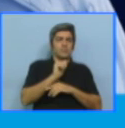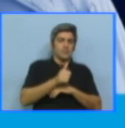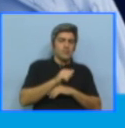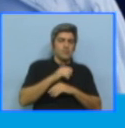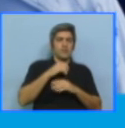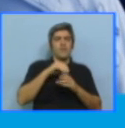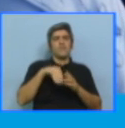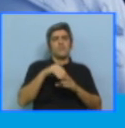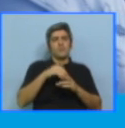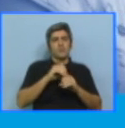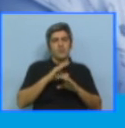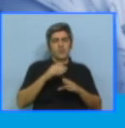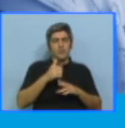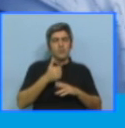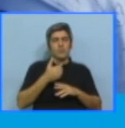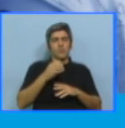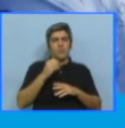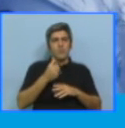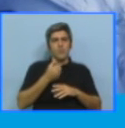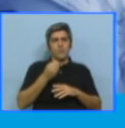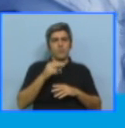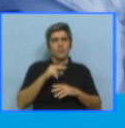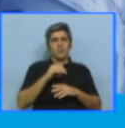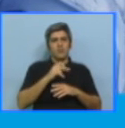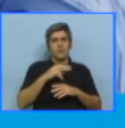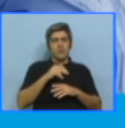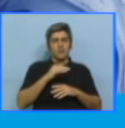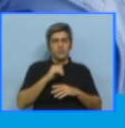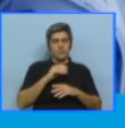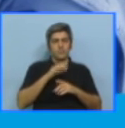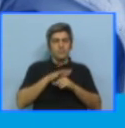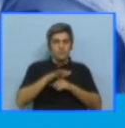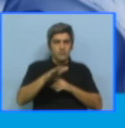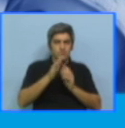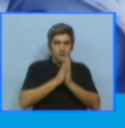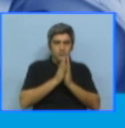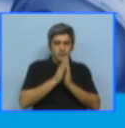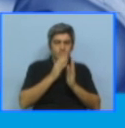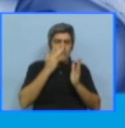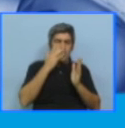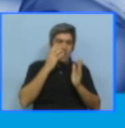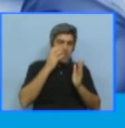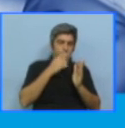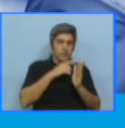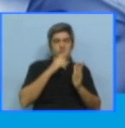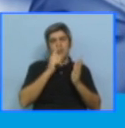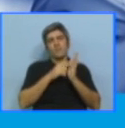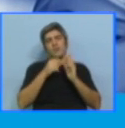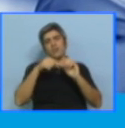muito significativo dos combonianos portugueses na evangelização, tanto na África como na América